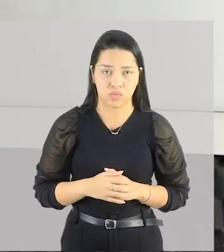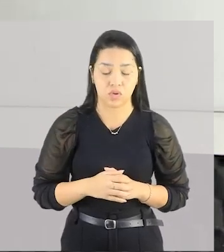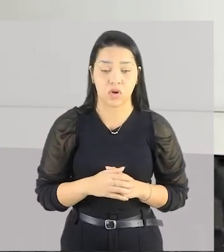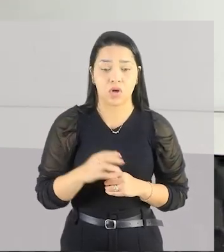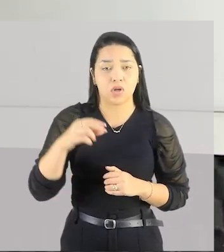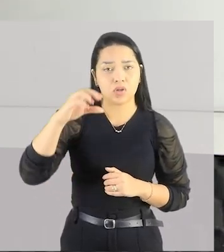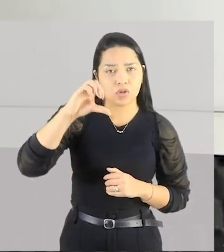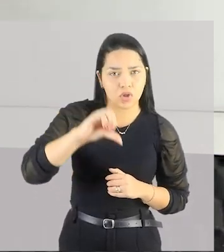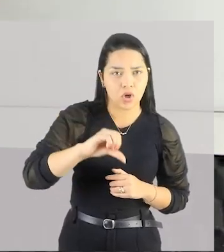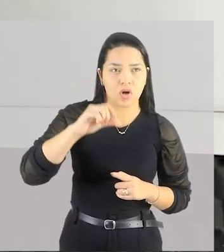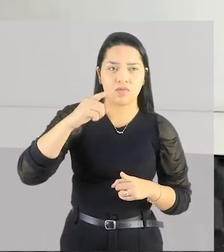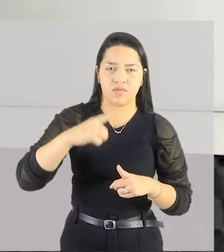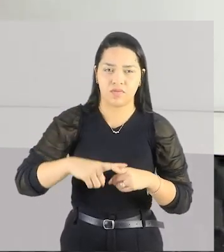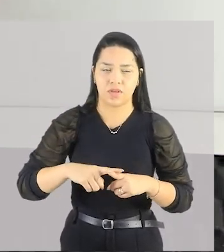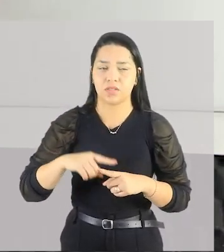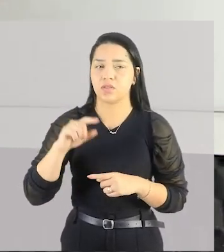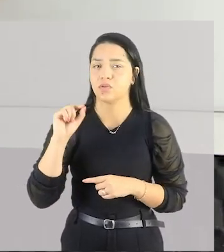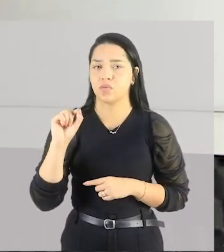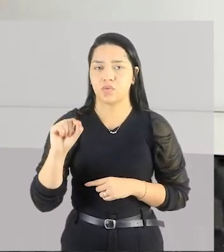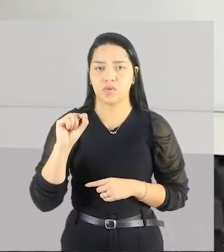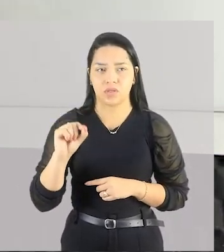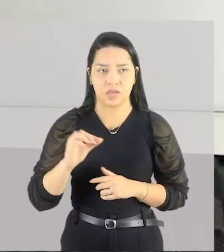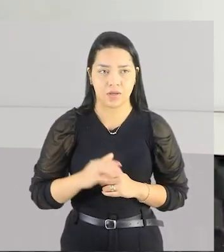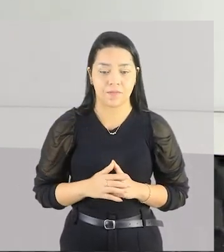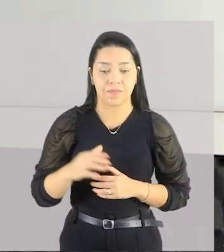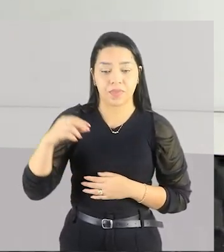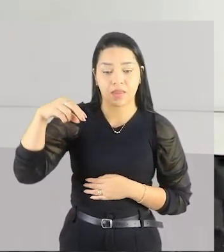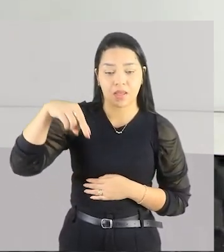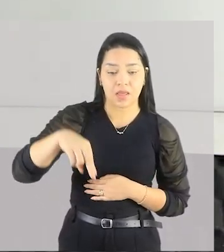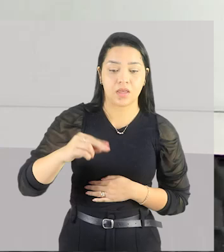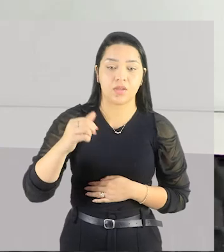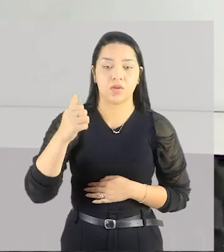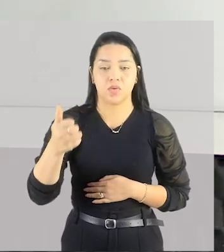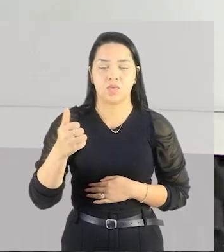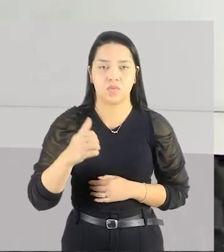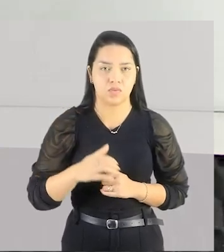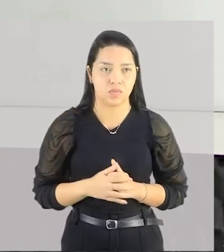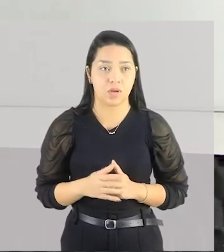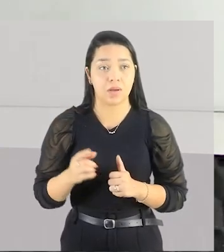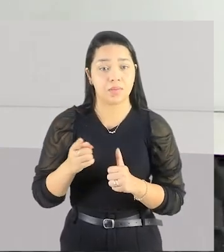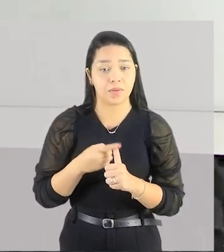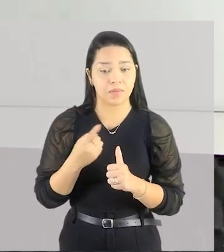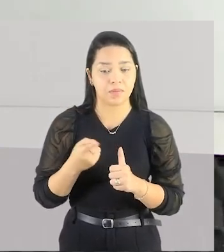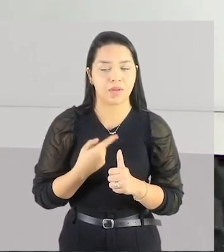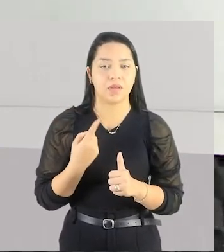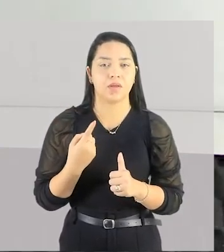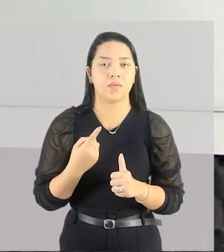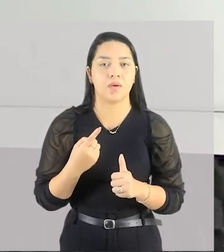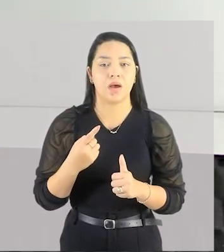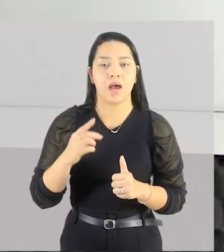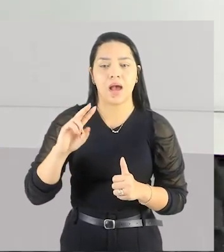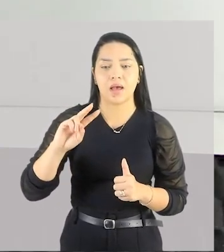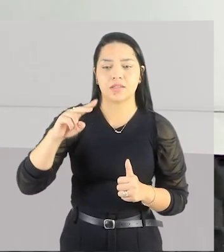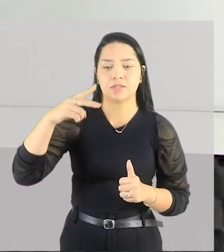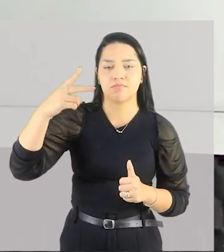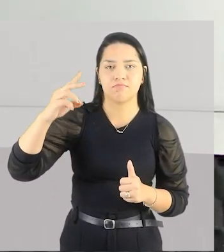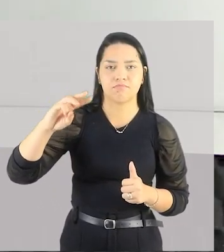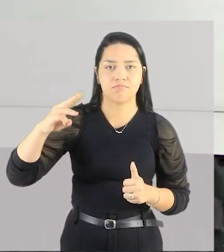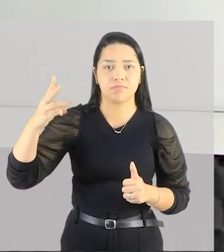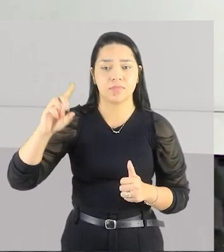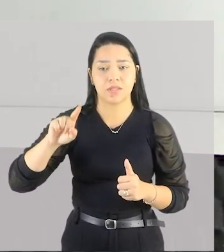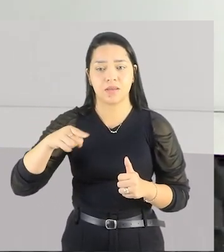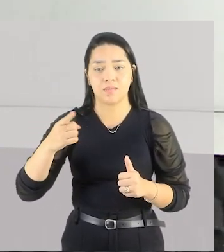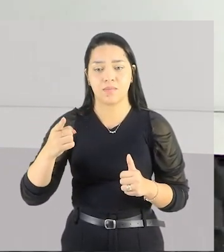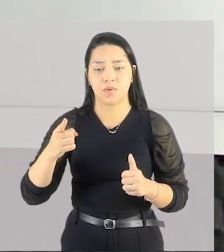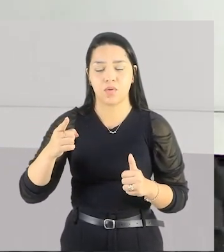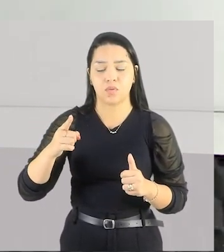Dividido por 8, que multiplica D2 ao cubo, tá? Turma, agora só que